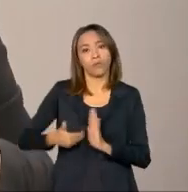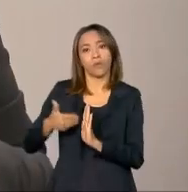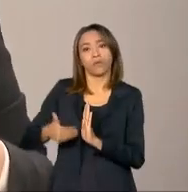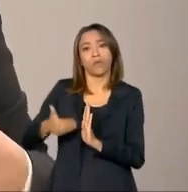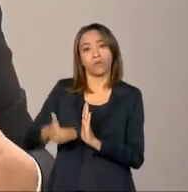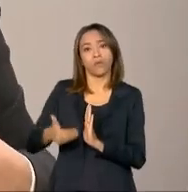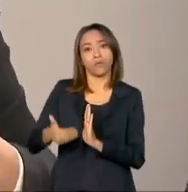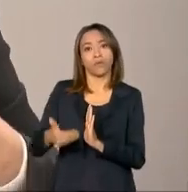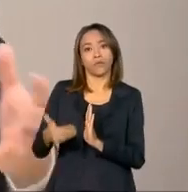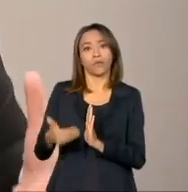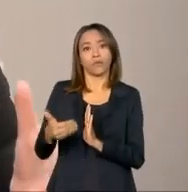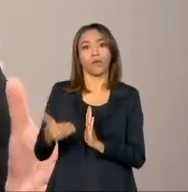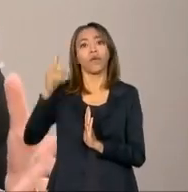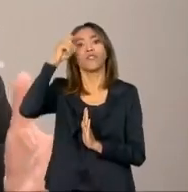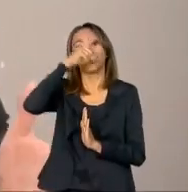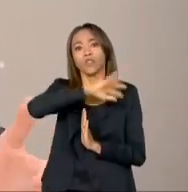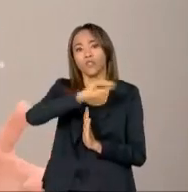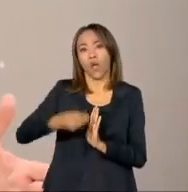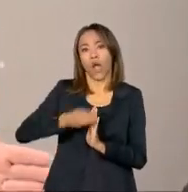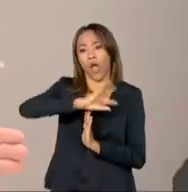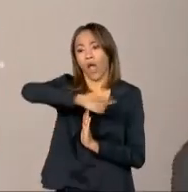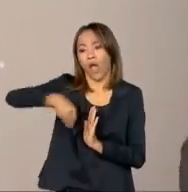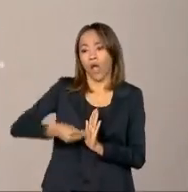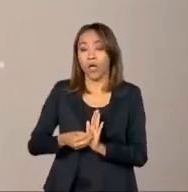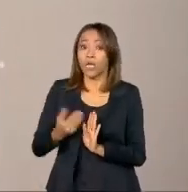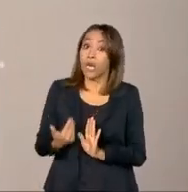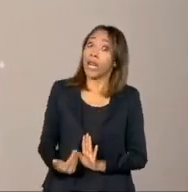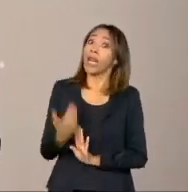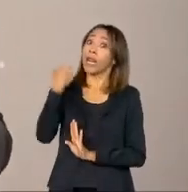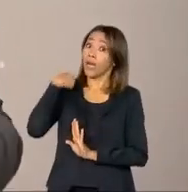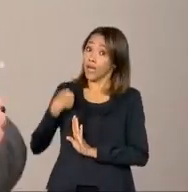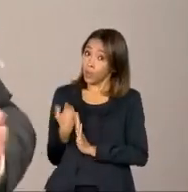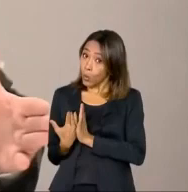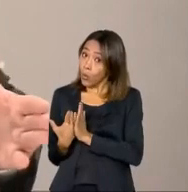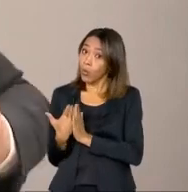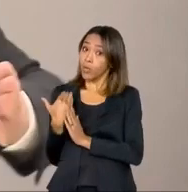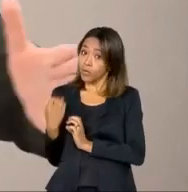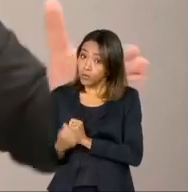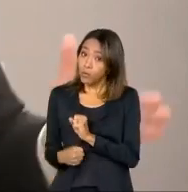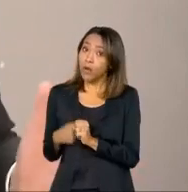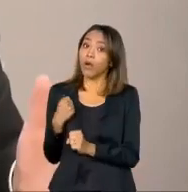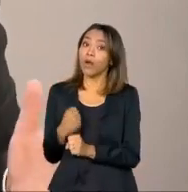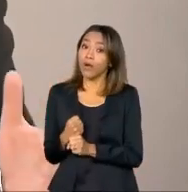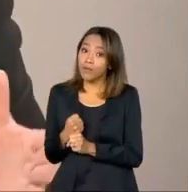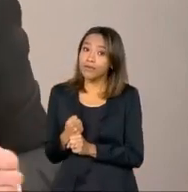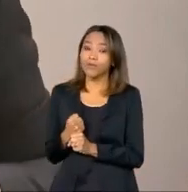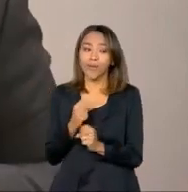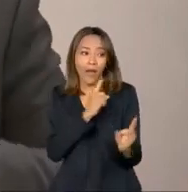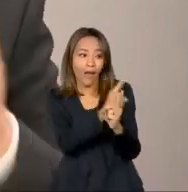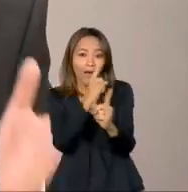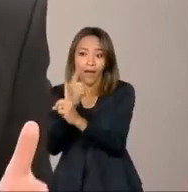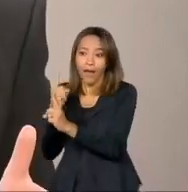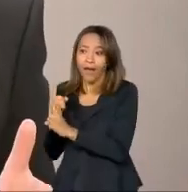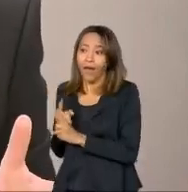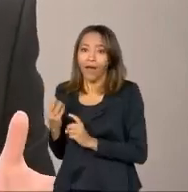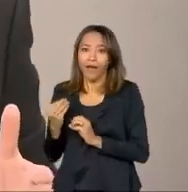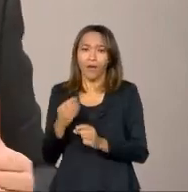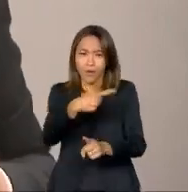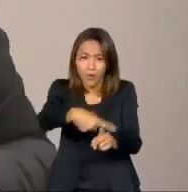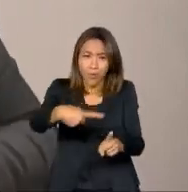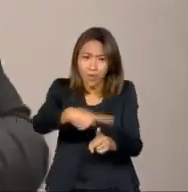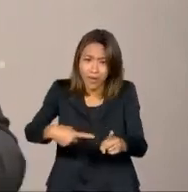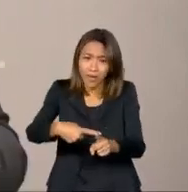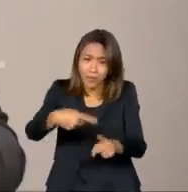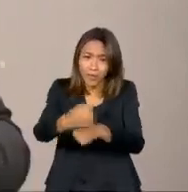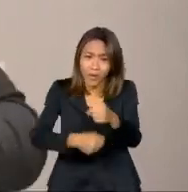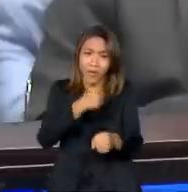montagem é sempre muito mais difícil. Porque quando você monta no começo do ano, todo mundo ainda está se encontrando. Quando você monta no meio do ano, é